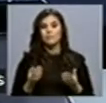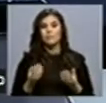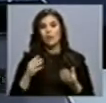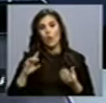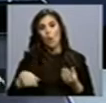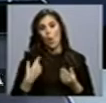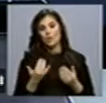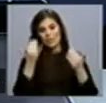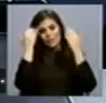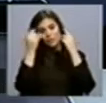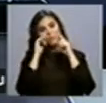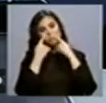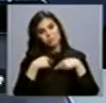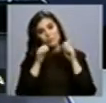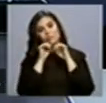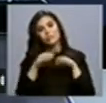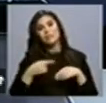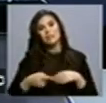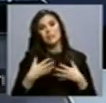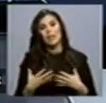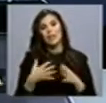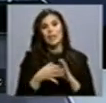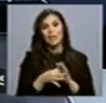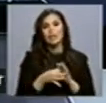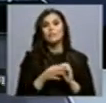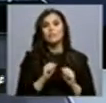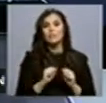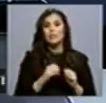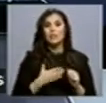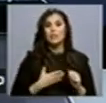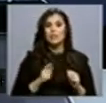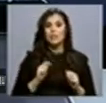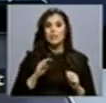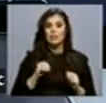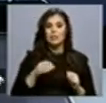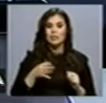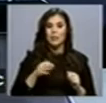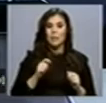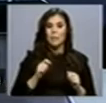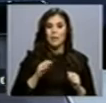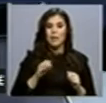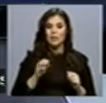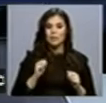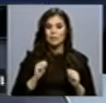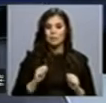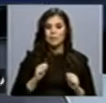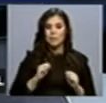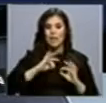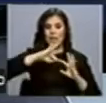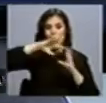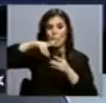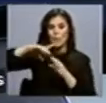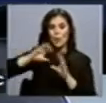esta semana, muito, muito interessante, e que fala sobre despejos galácticos da nossa própria Via Láctea. Isto é, um conjunto de astrónomos